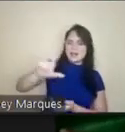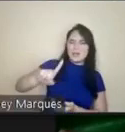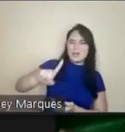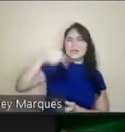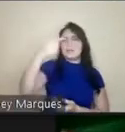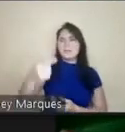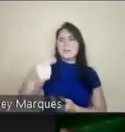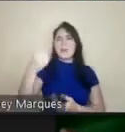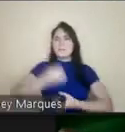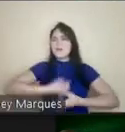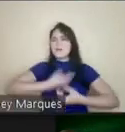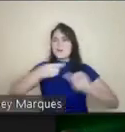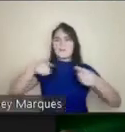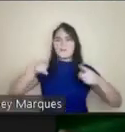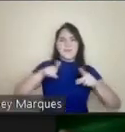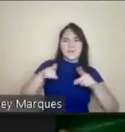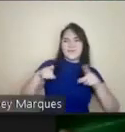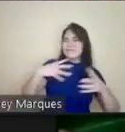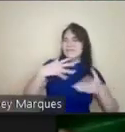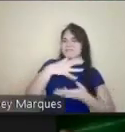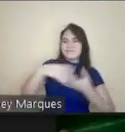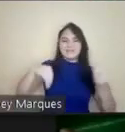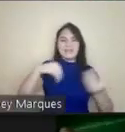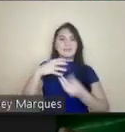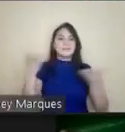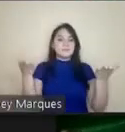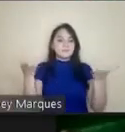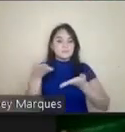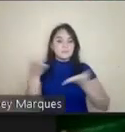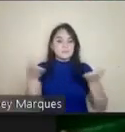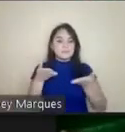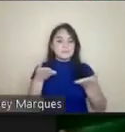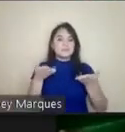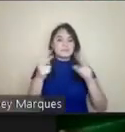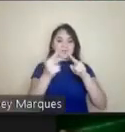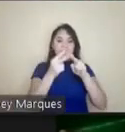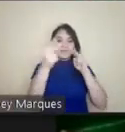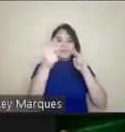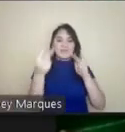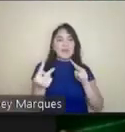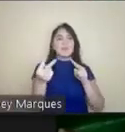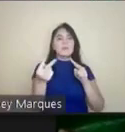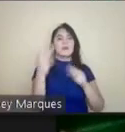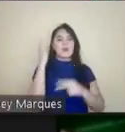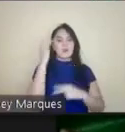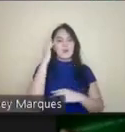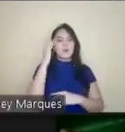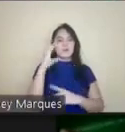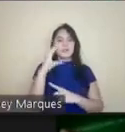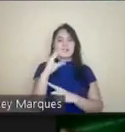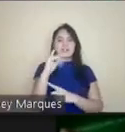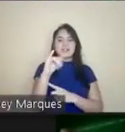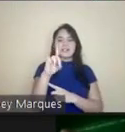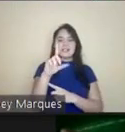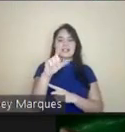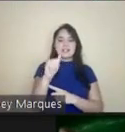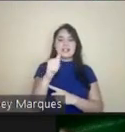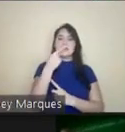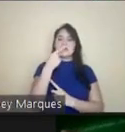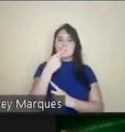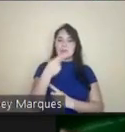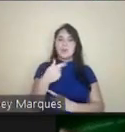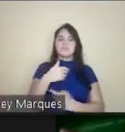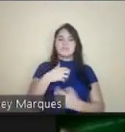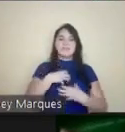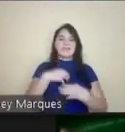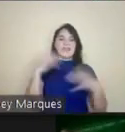a música, e assim, a gente vai agora, vamos virtualmente, que eu acho que é uma coisa que Cida falou, e eu, assim... Estou muito